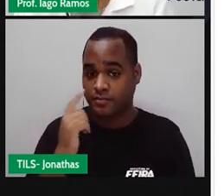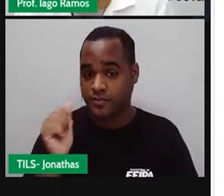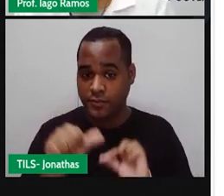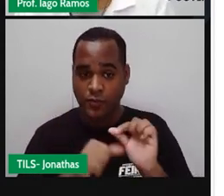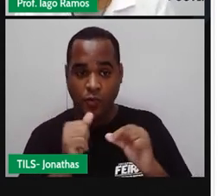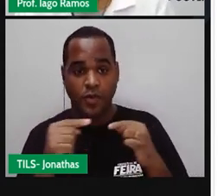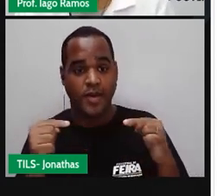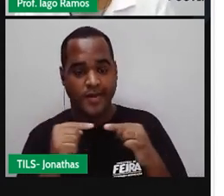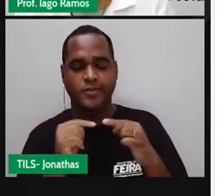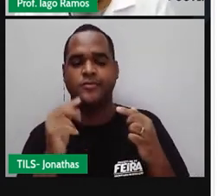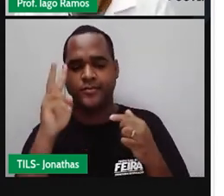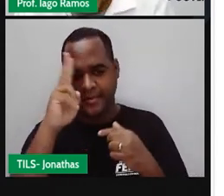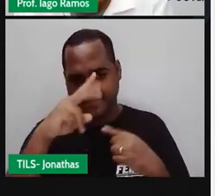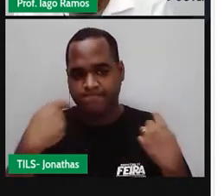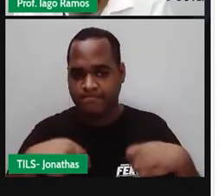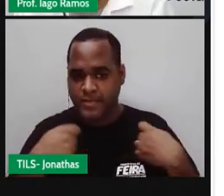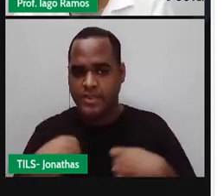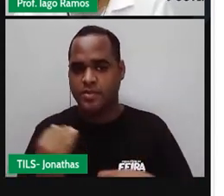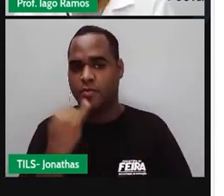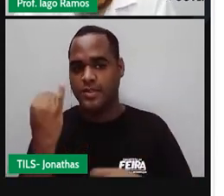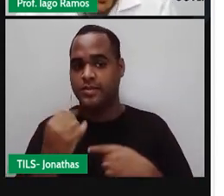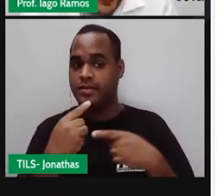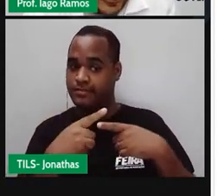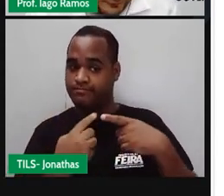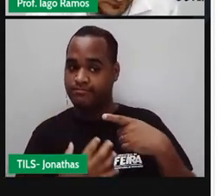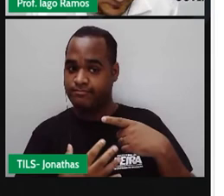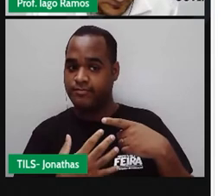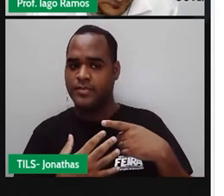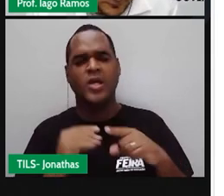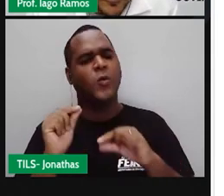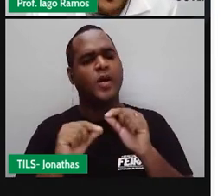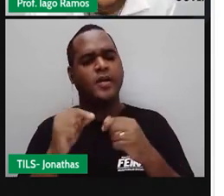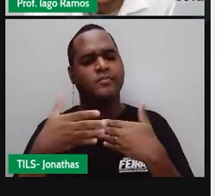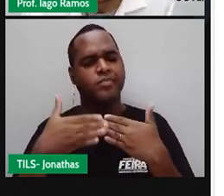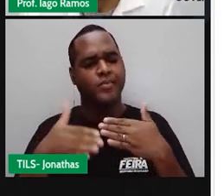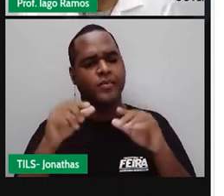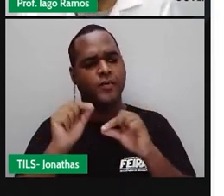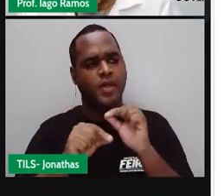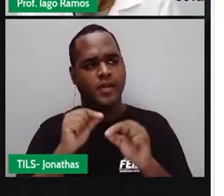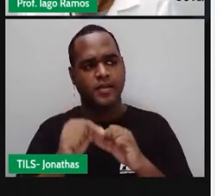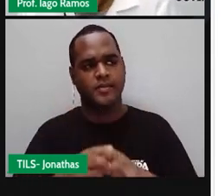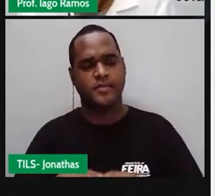multiplicar em cima olha só é que vai acontecer aqui